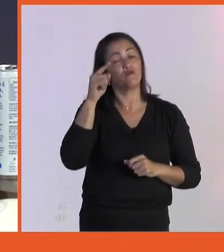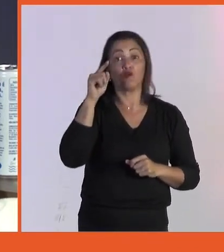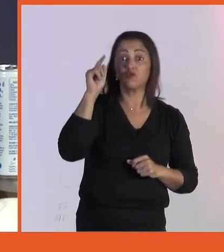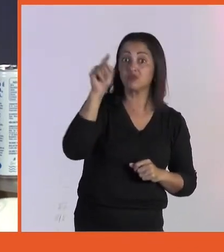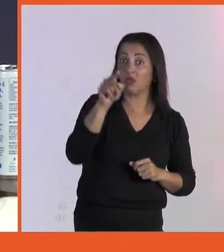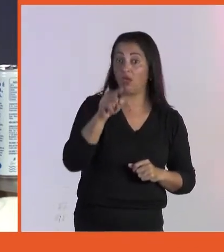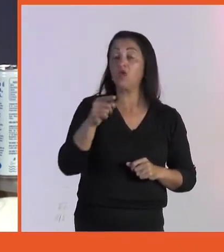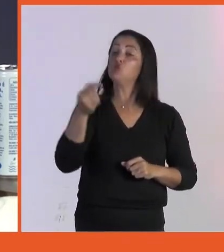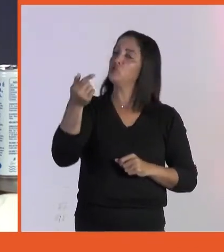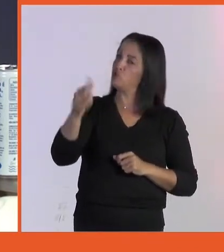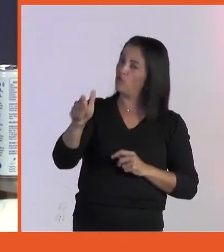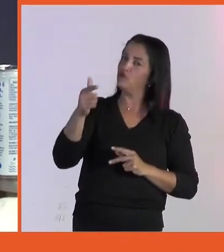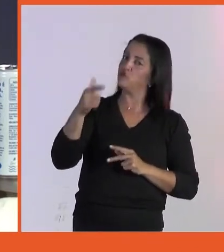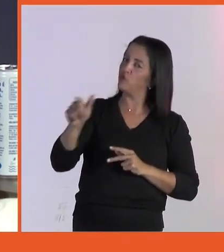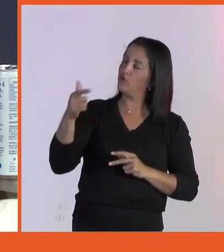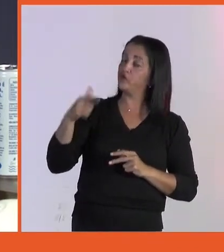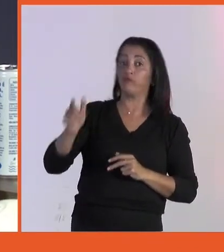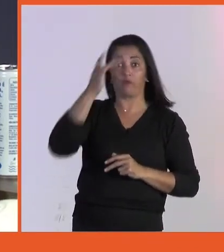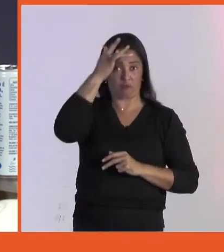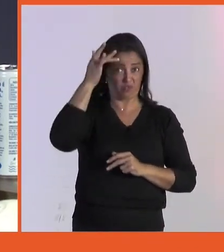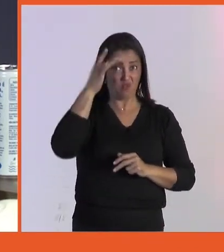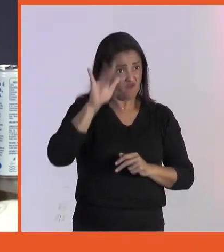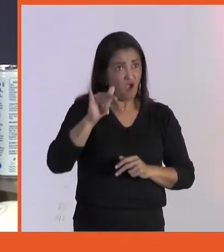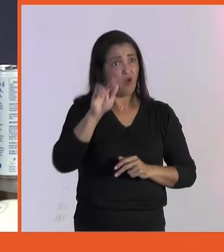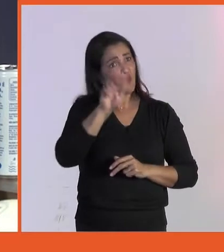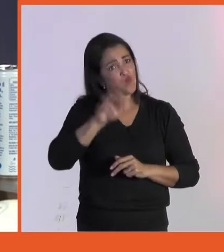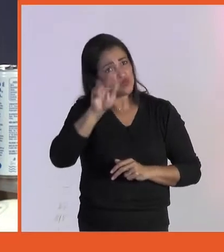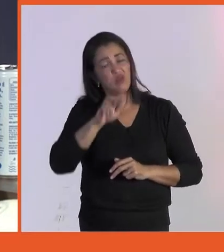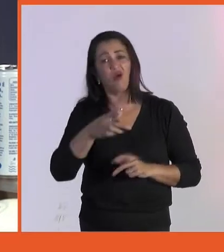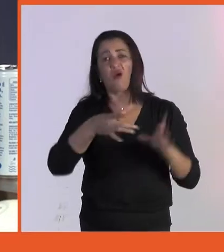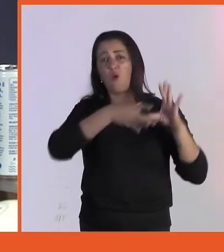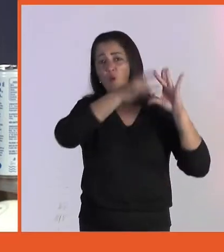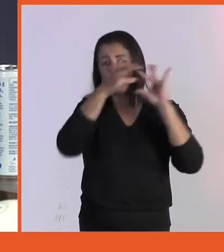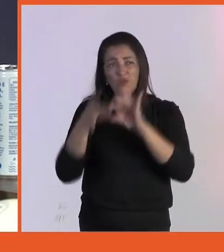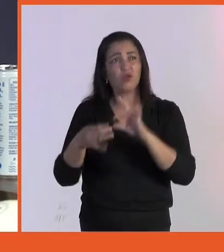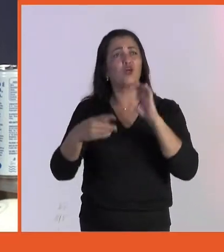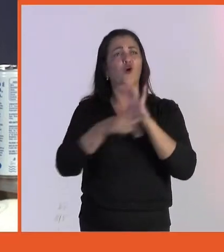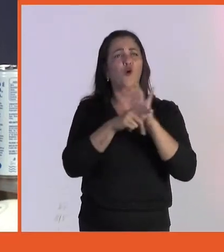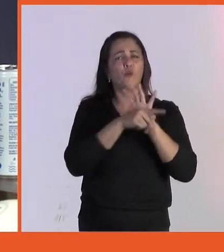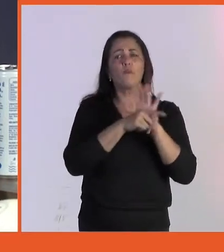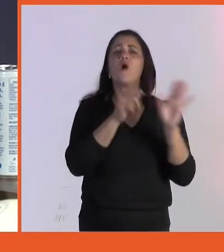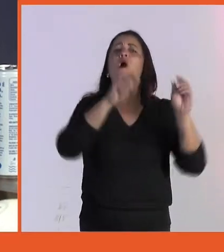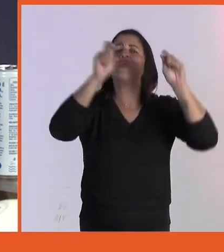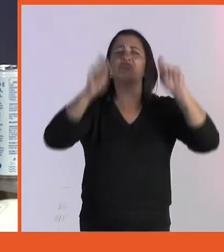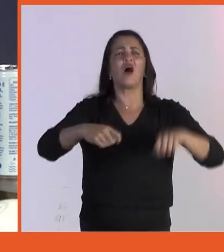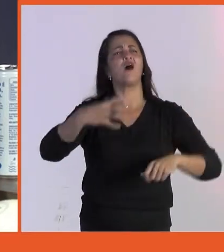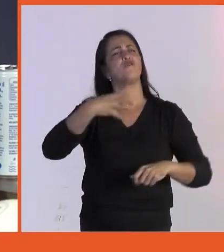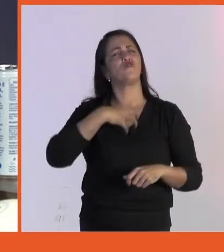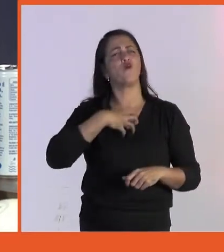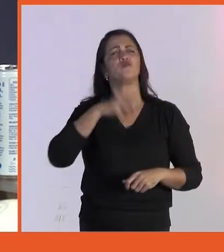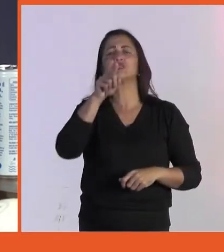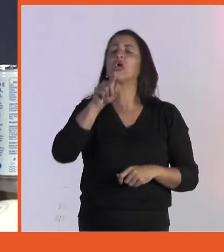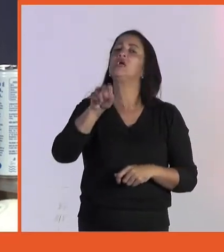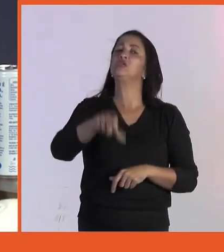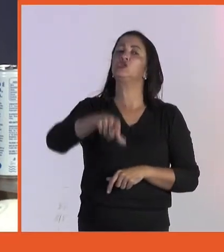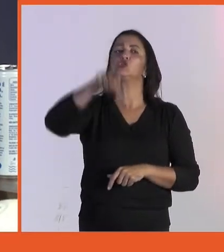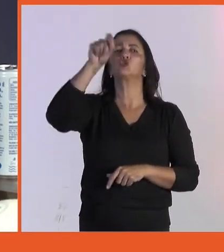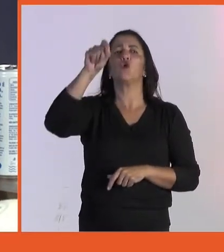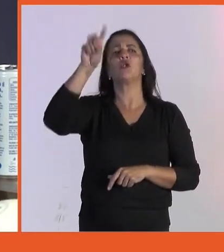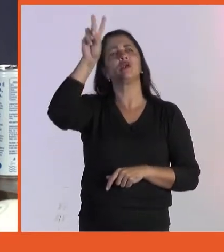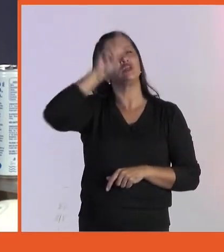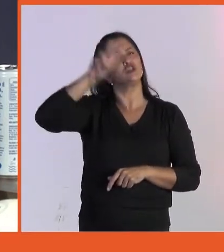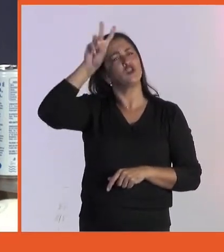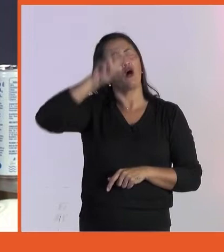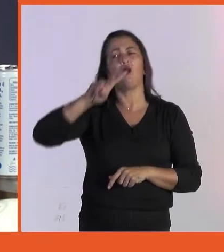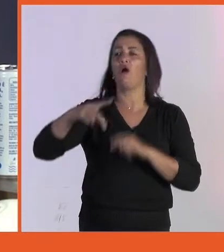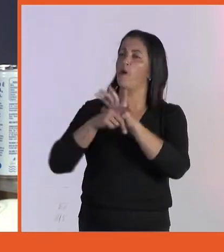pessoas vão consumir. Porque, assim, conteúdo, para mim, o que é conteúdo no fim do dia? Conteúdo é a forma que você escolhe para contar suas histórias.